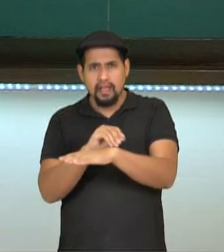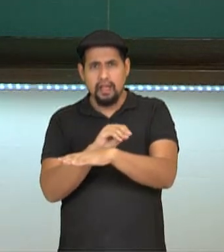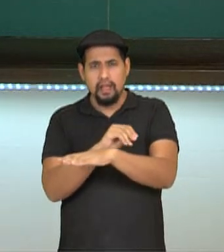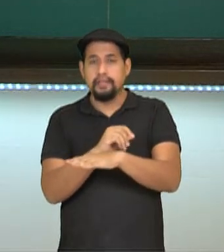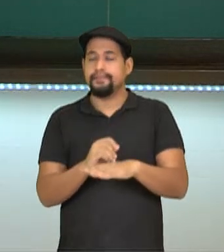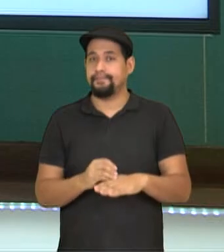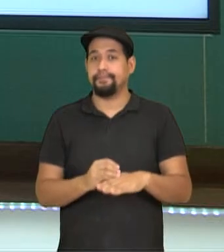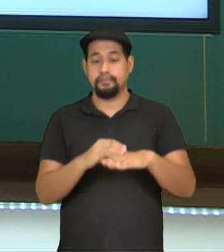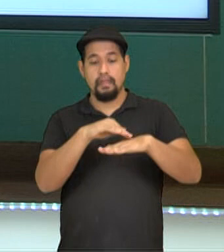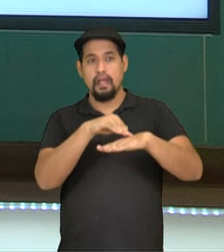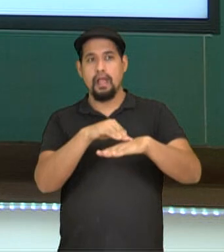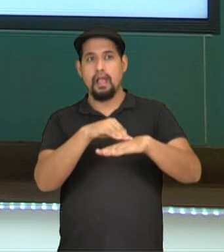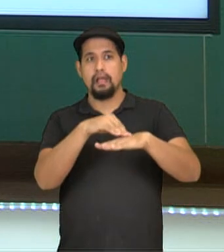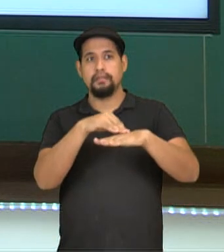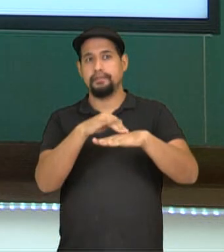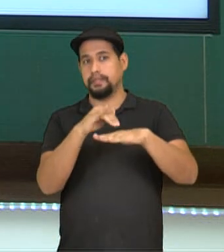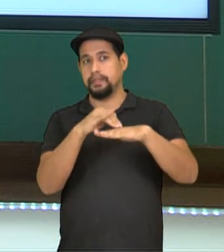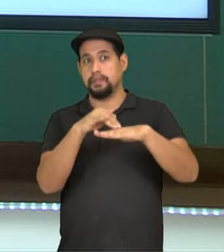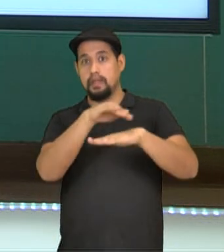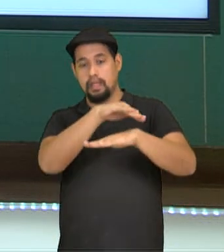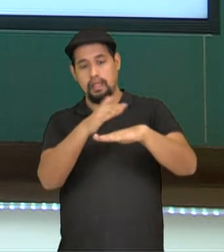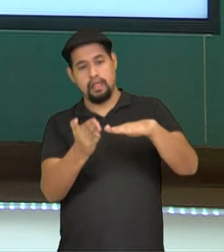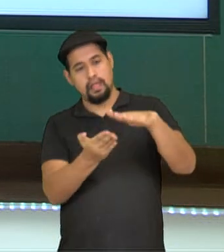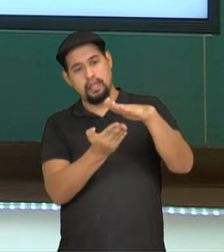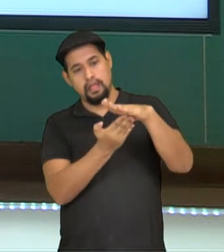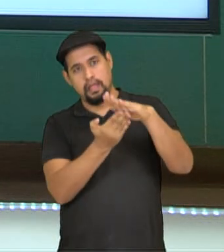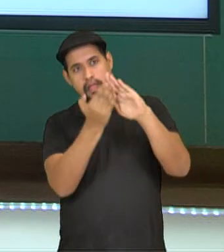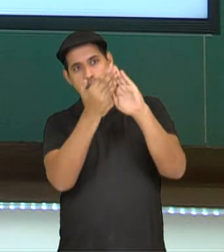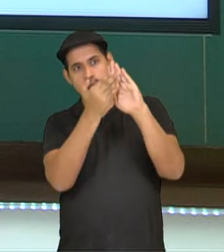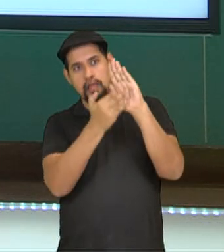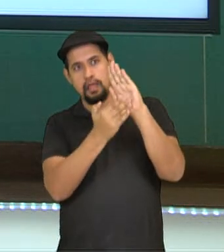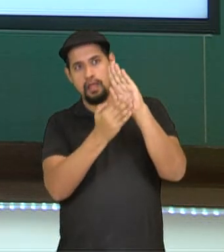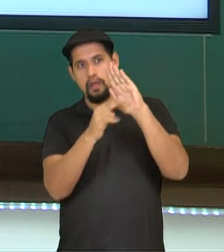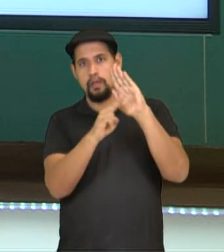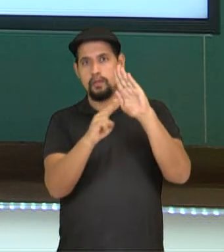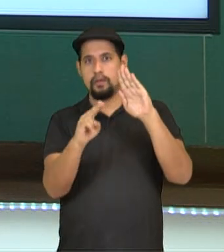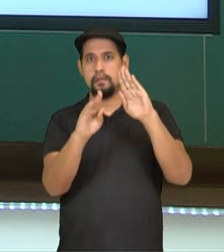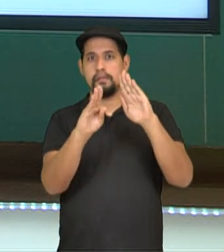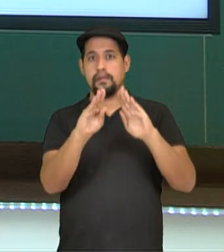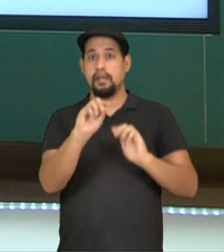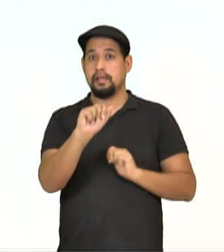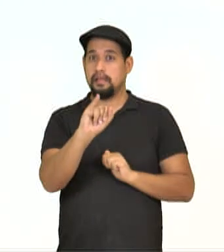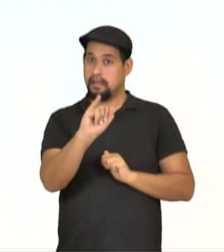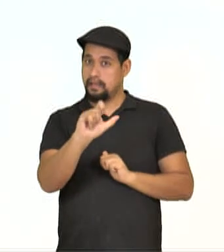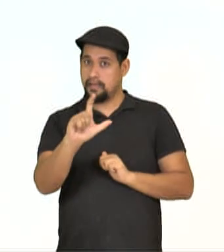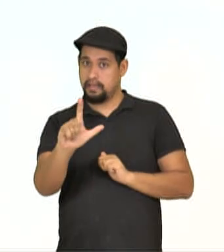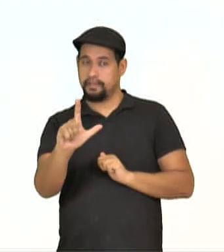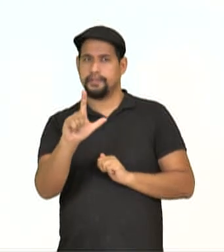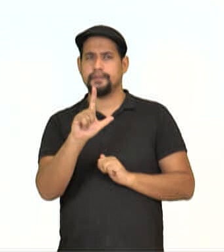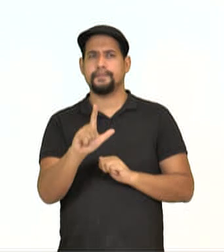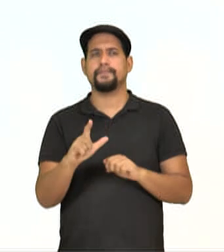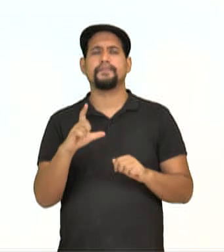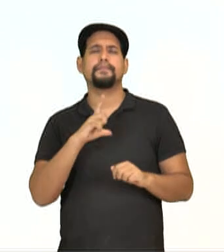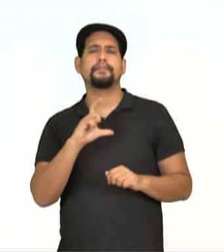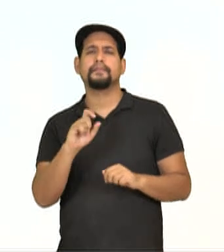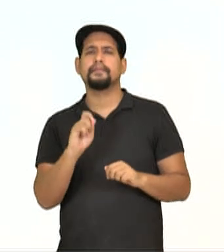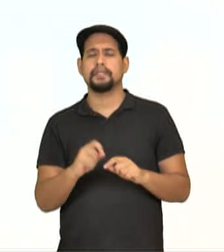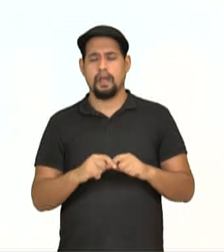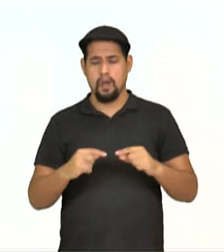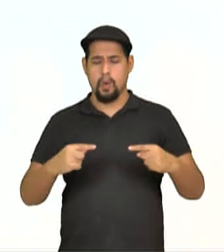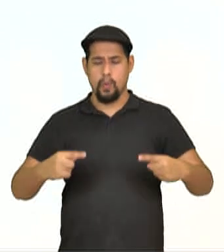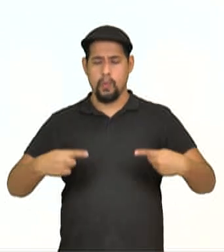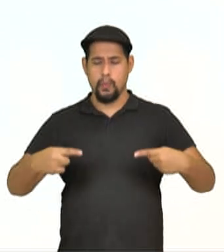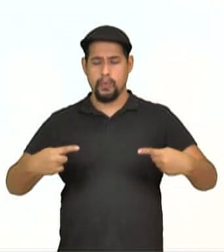A parte traseira recebe o nome de till. Os eixos que sustentam as